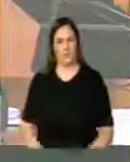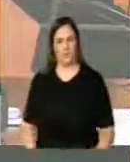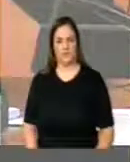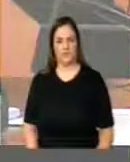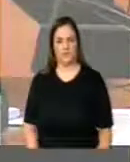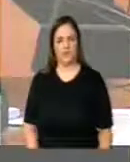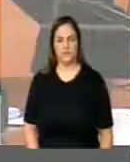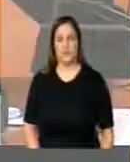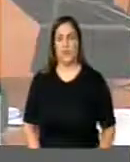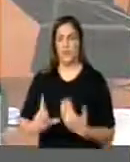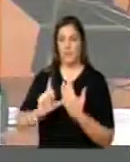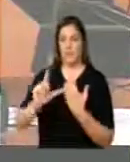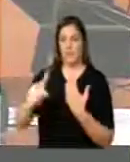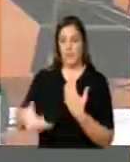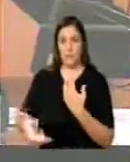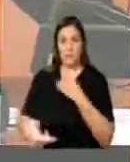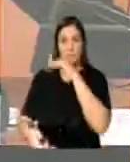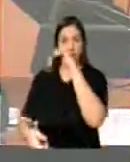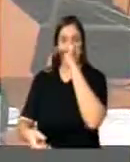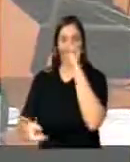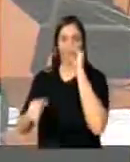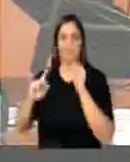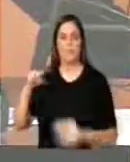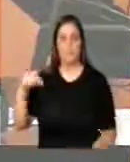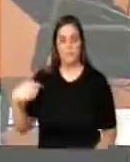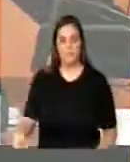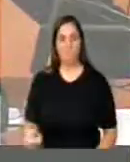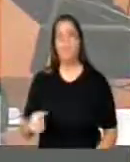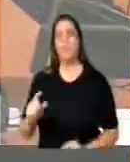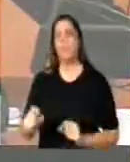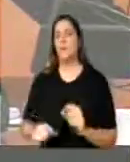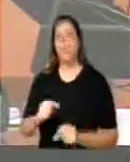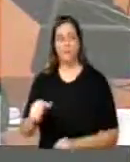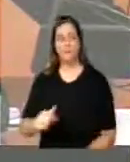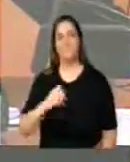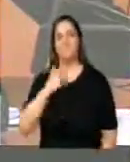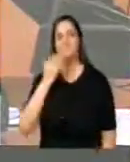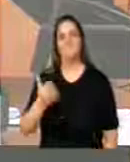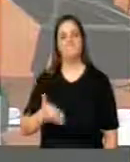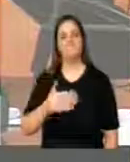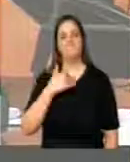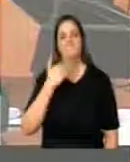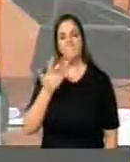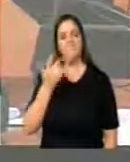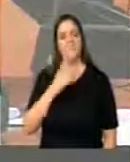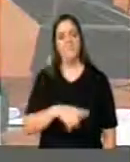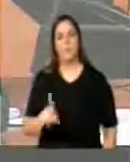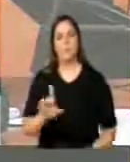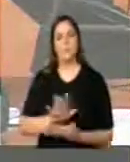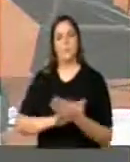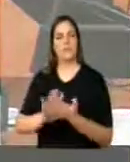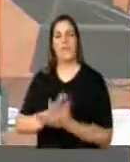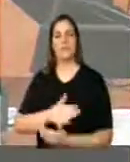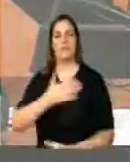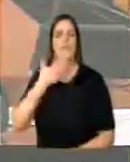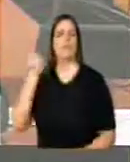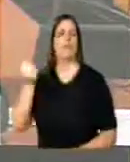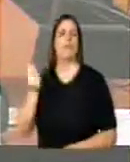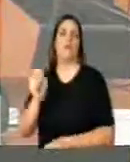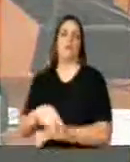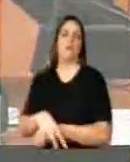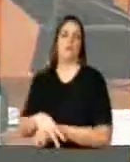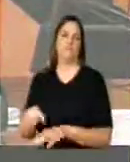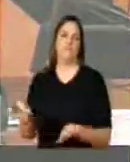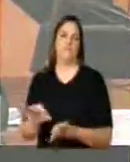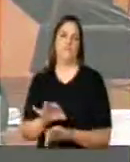colheu posteriormente a estas ações foi que não gerou qualquer emprego adicional. Ao contrário, gerou